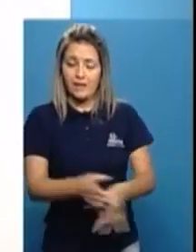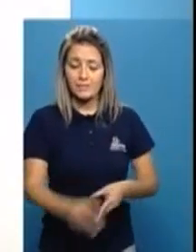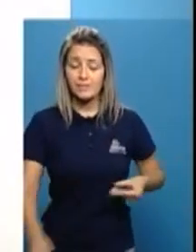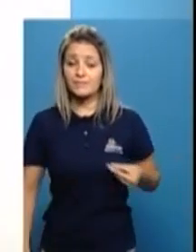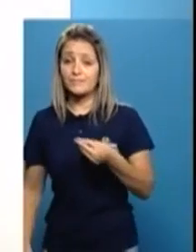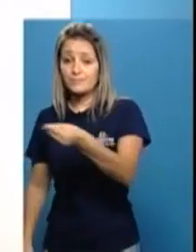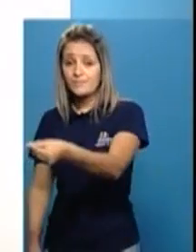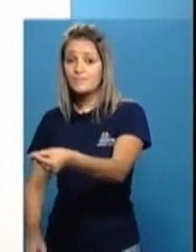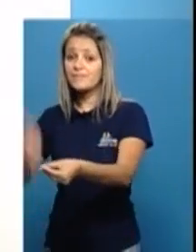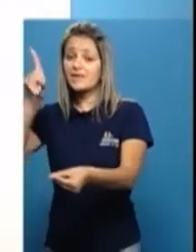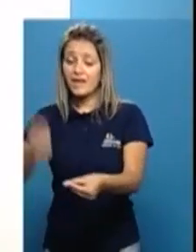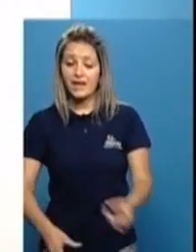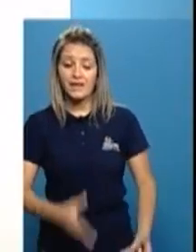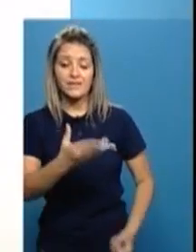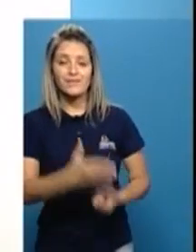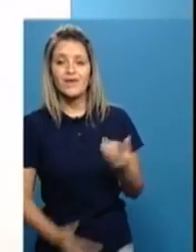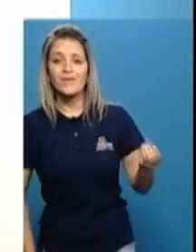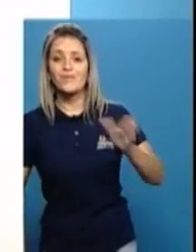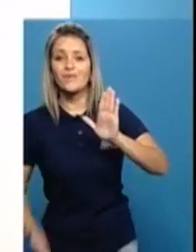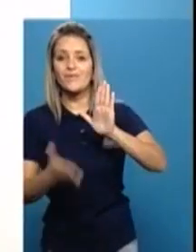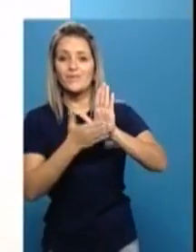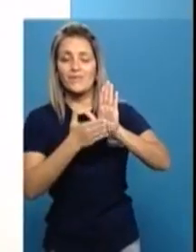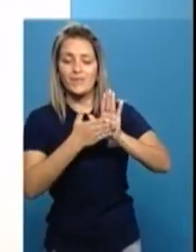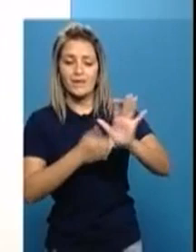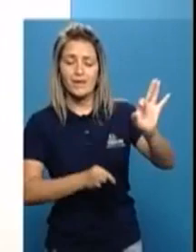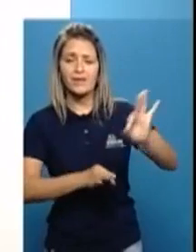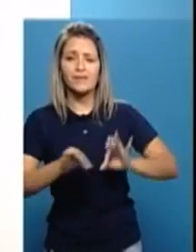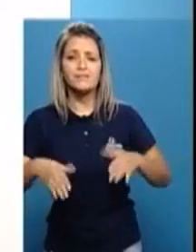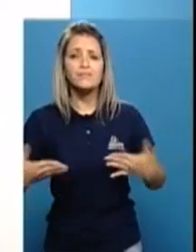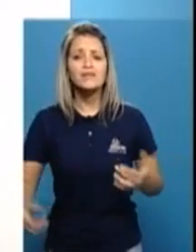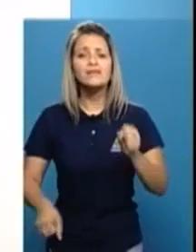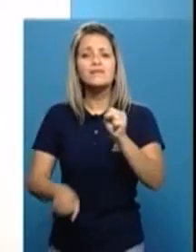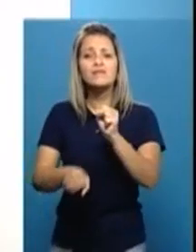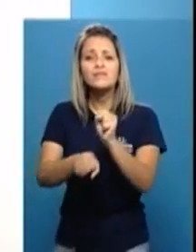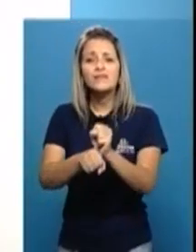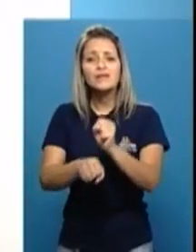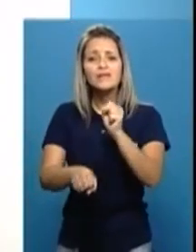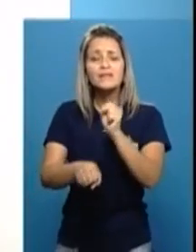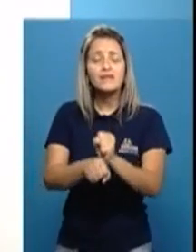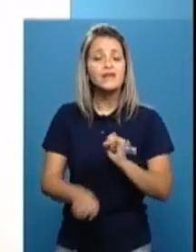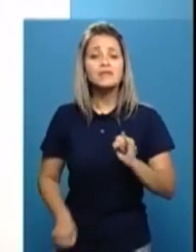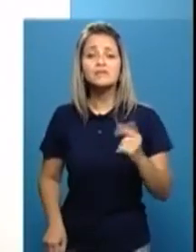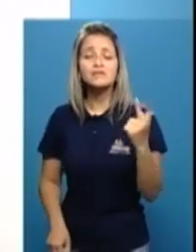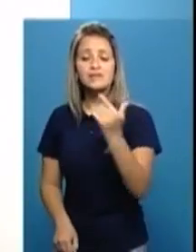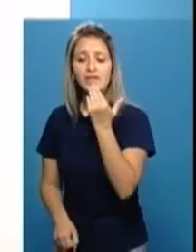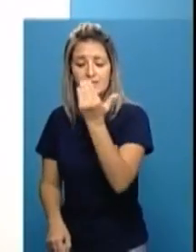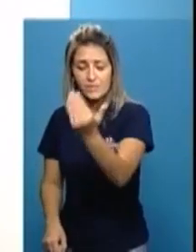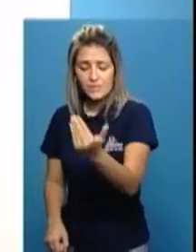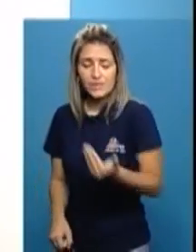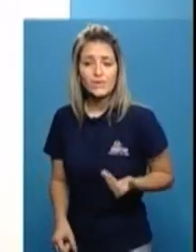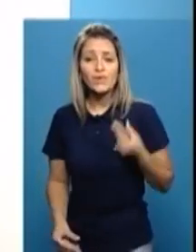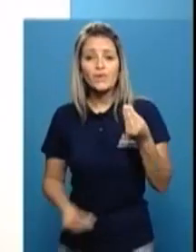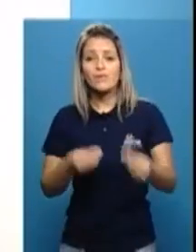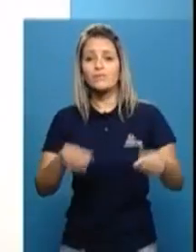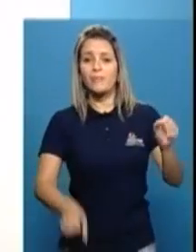Normalmente, ele causa uma ociosidade, porque enquanto a demanda por bens e serviços não ocorrer, todo aquele processo